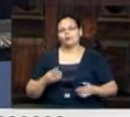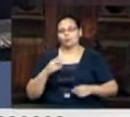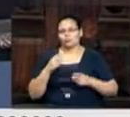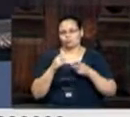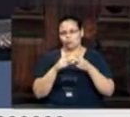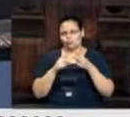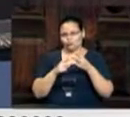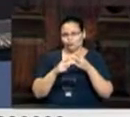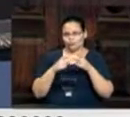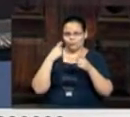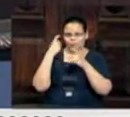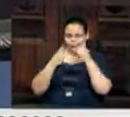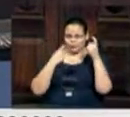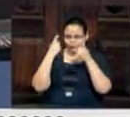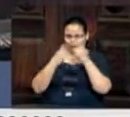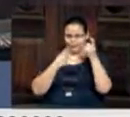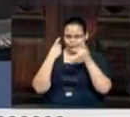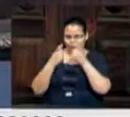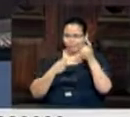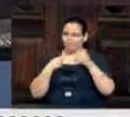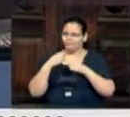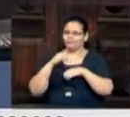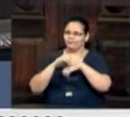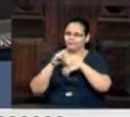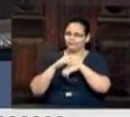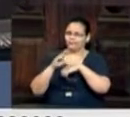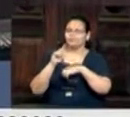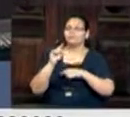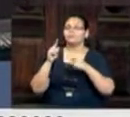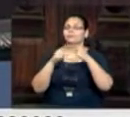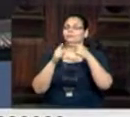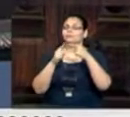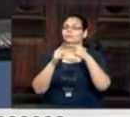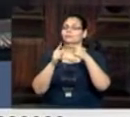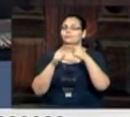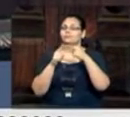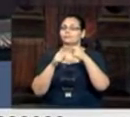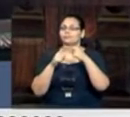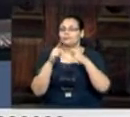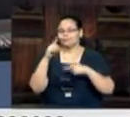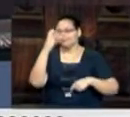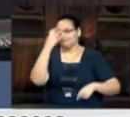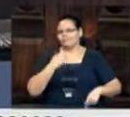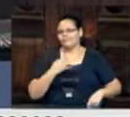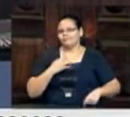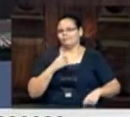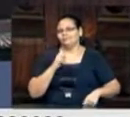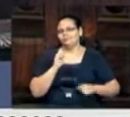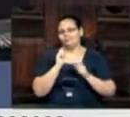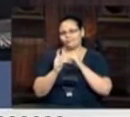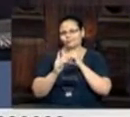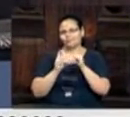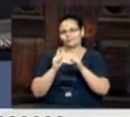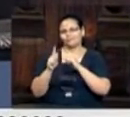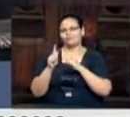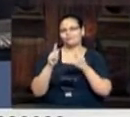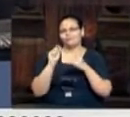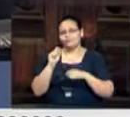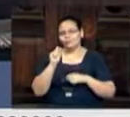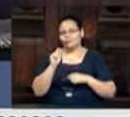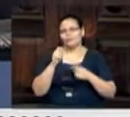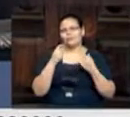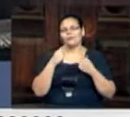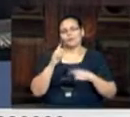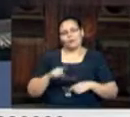Duas preocupações principais nós manifestamos. A primeira delas, a grave ofensa ao direito à educação